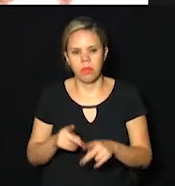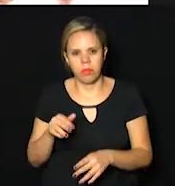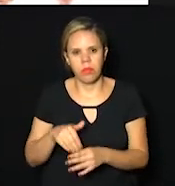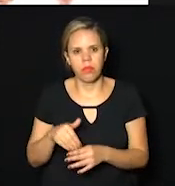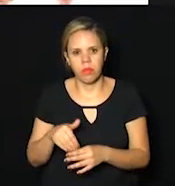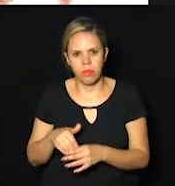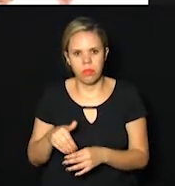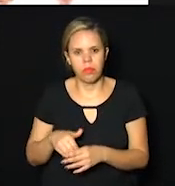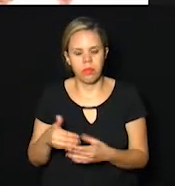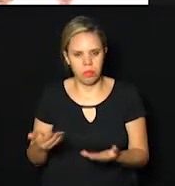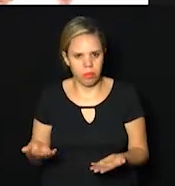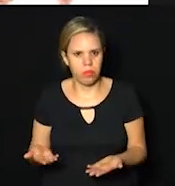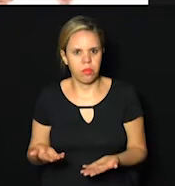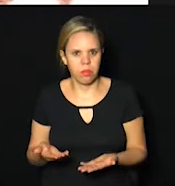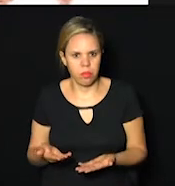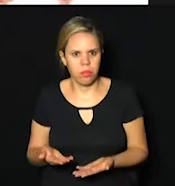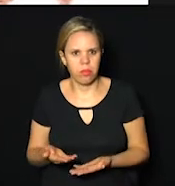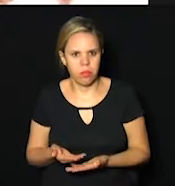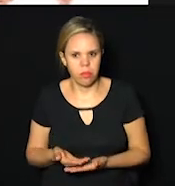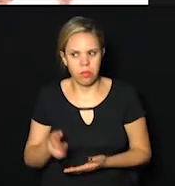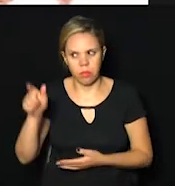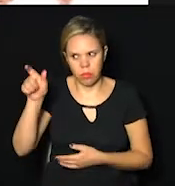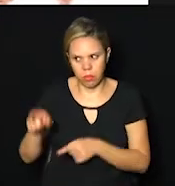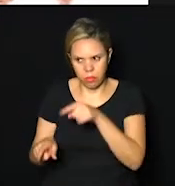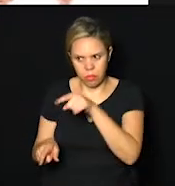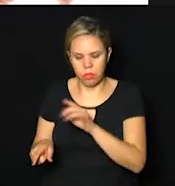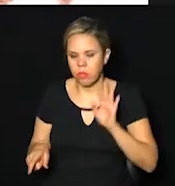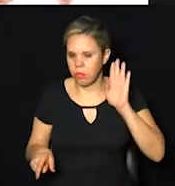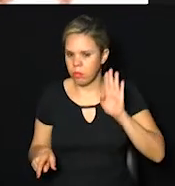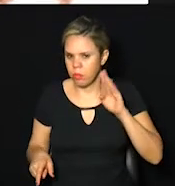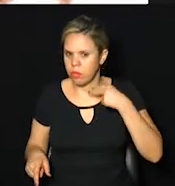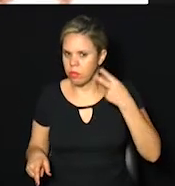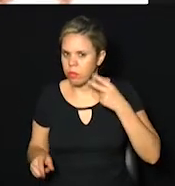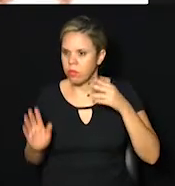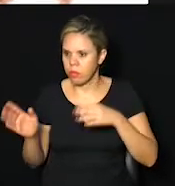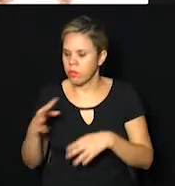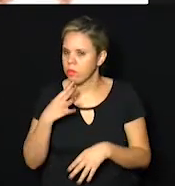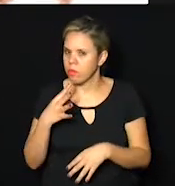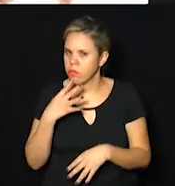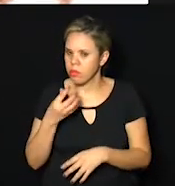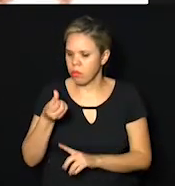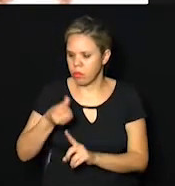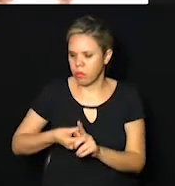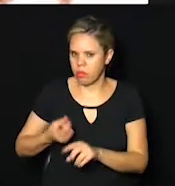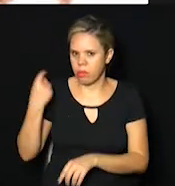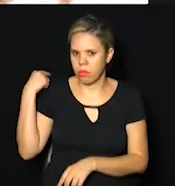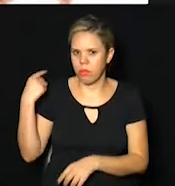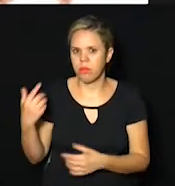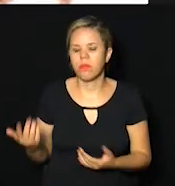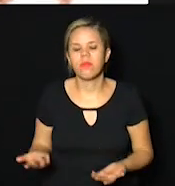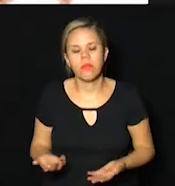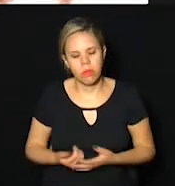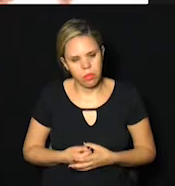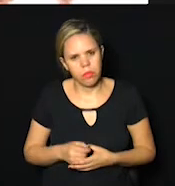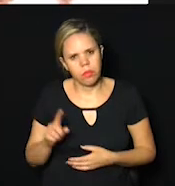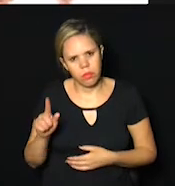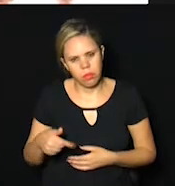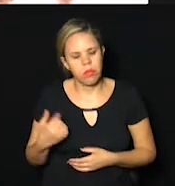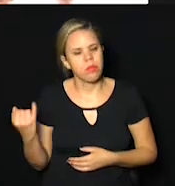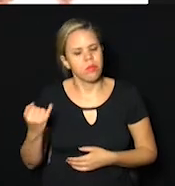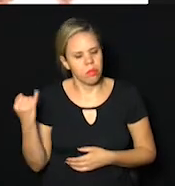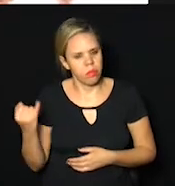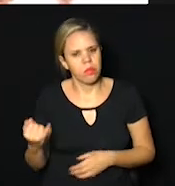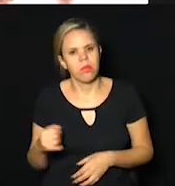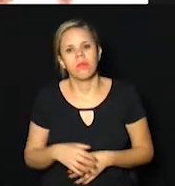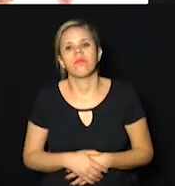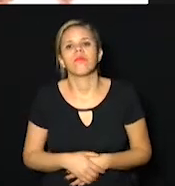votou em candidato a vereador que já conhecia 6 meses antes. Isso é um dado muito